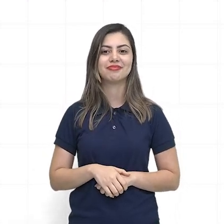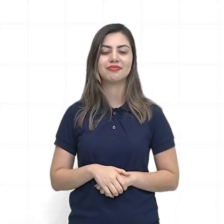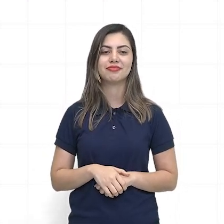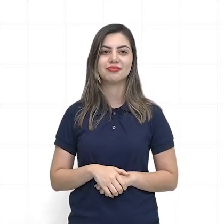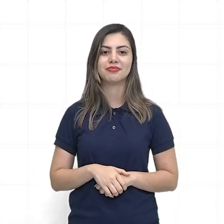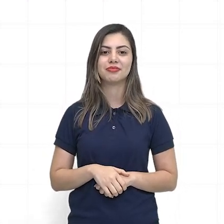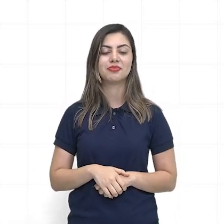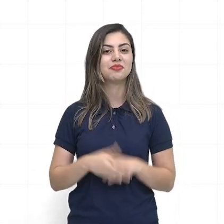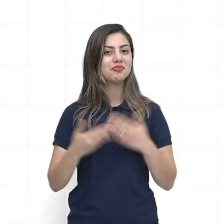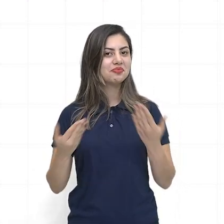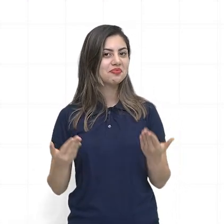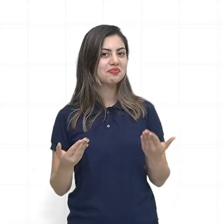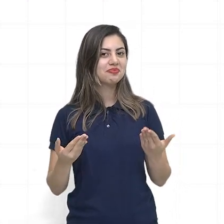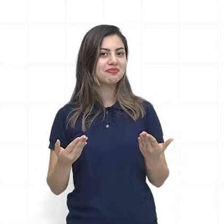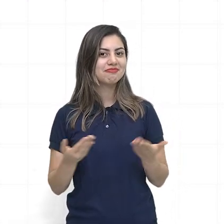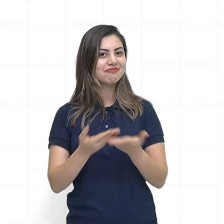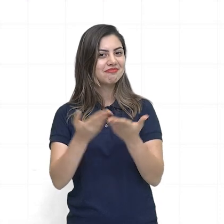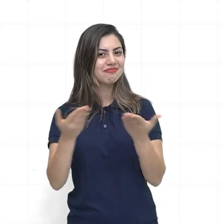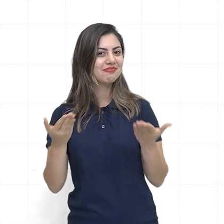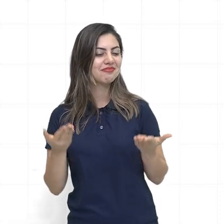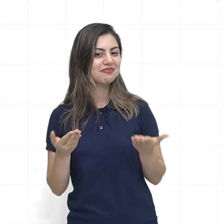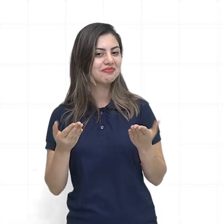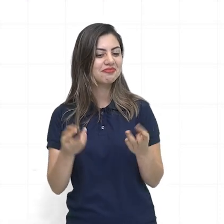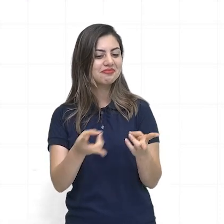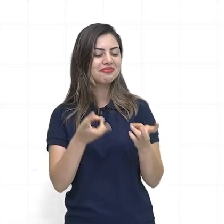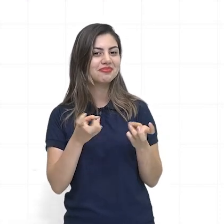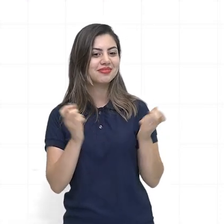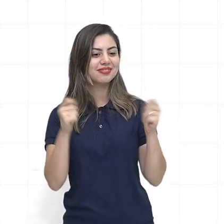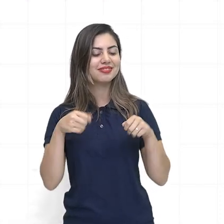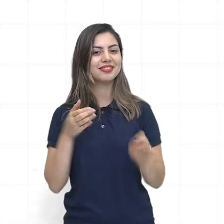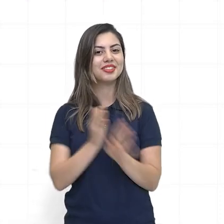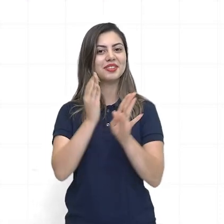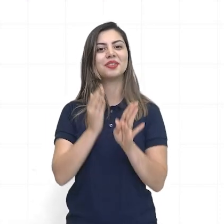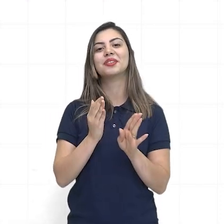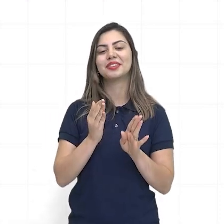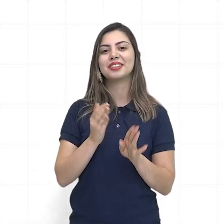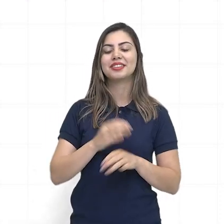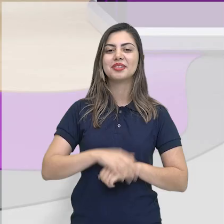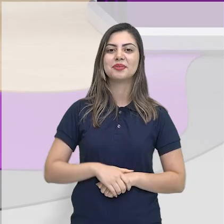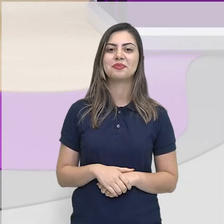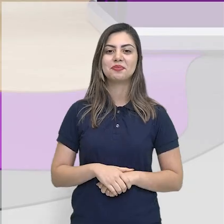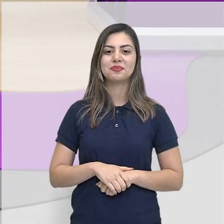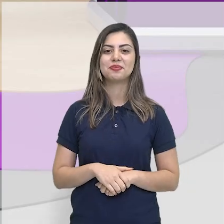450. Portanto, você identificou e repartiu.